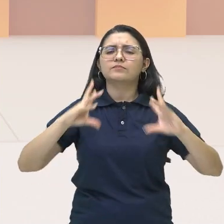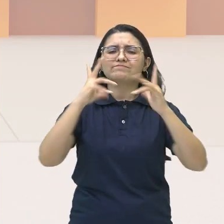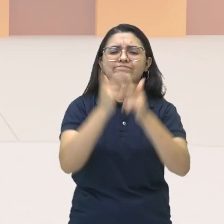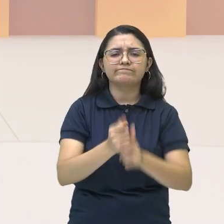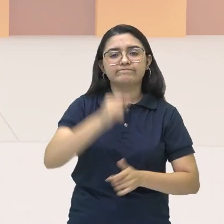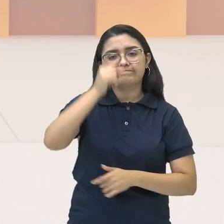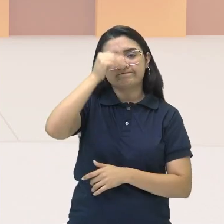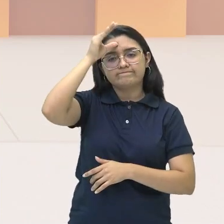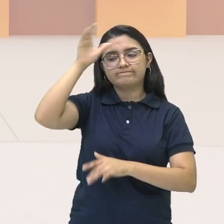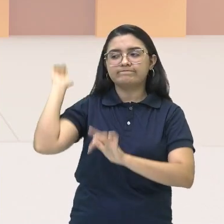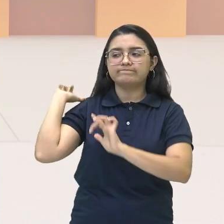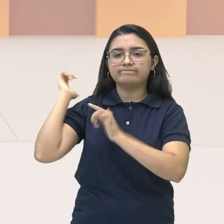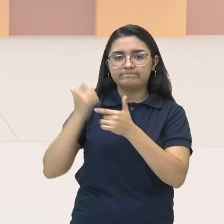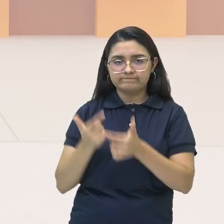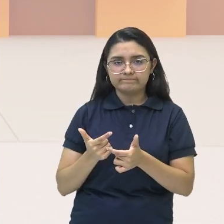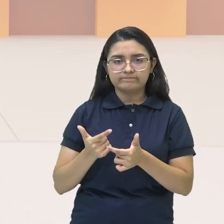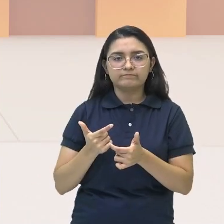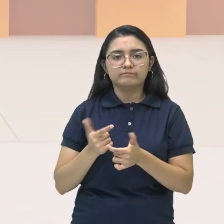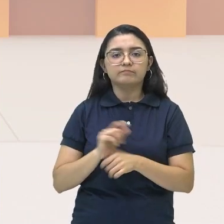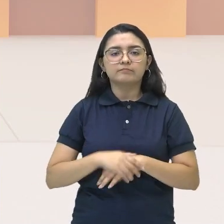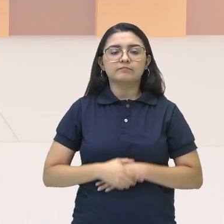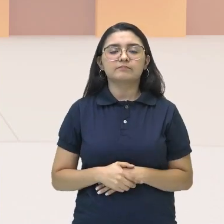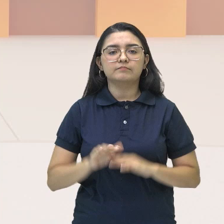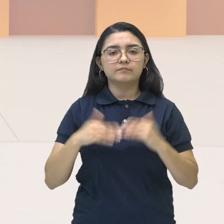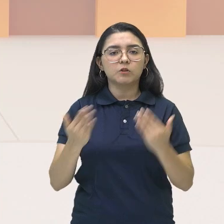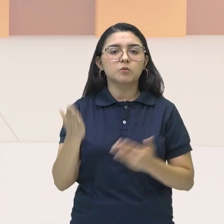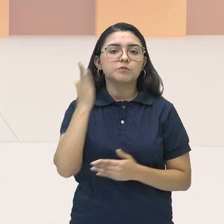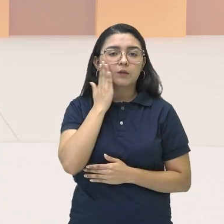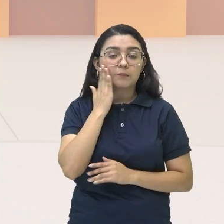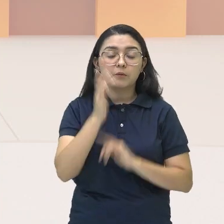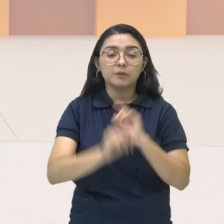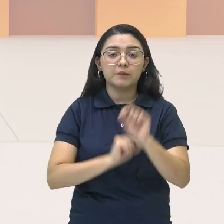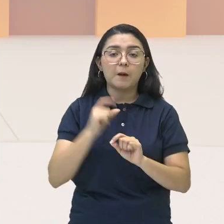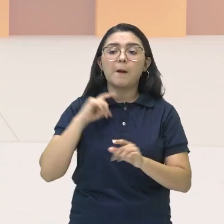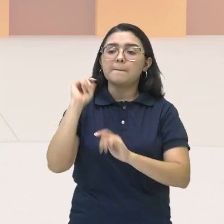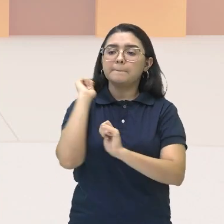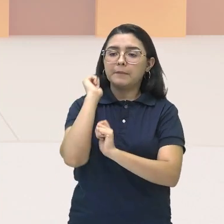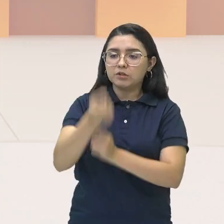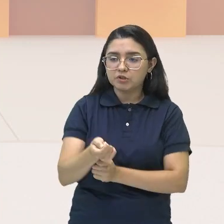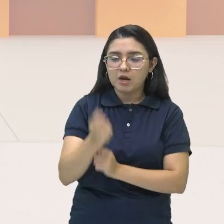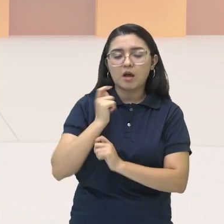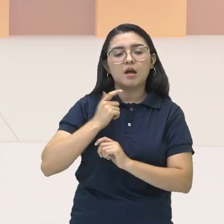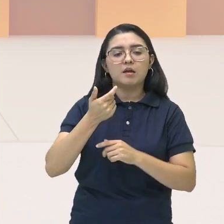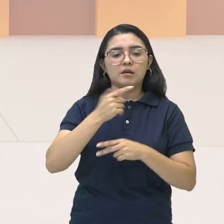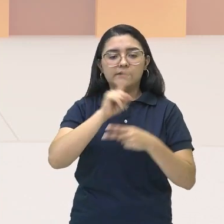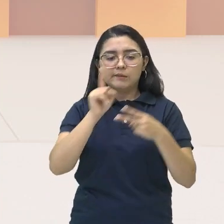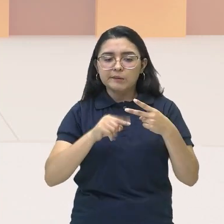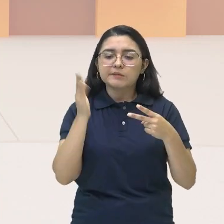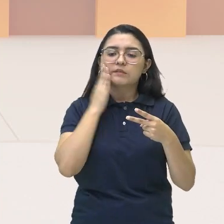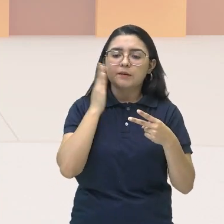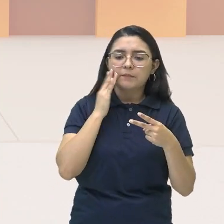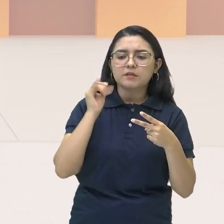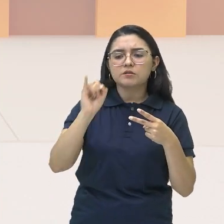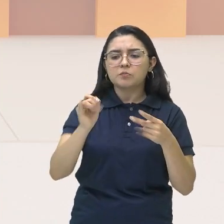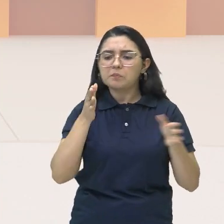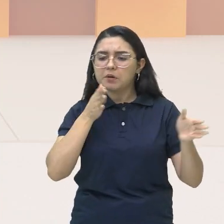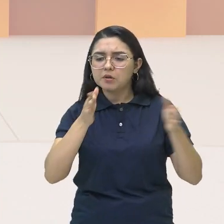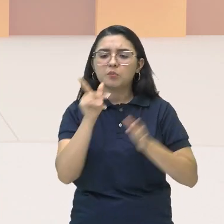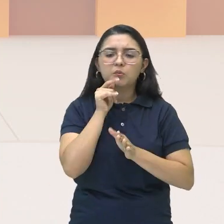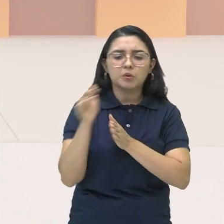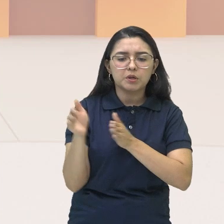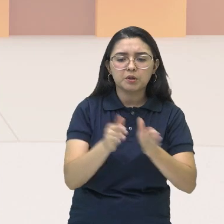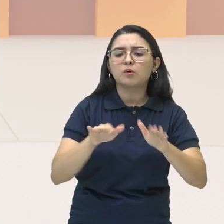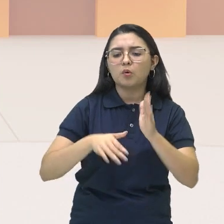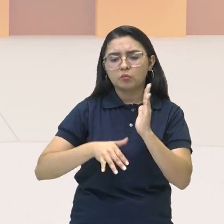conhecimento tradicional. Então, saber pescar, saber quando o rio está cheio, quando o rio